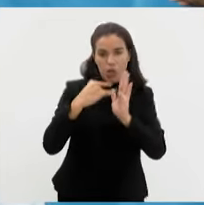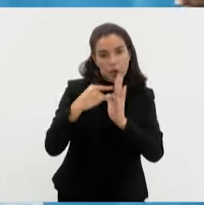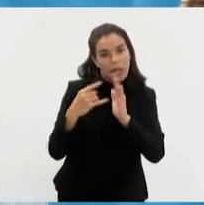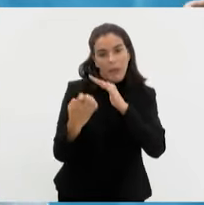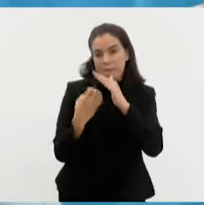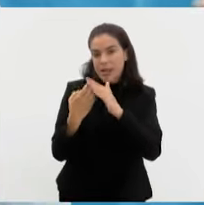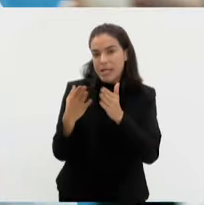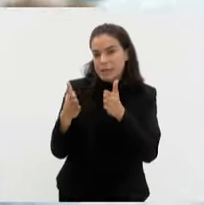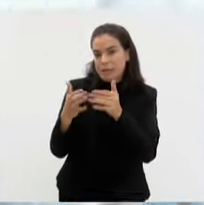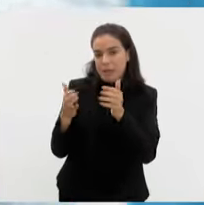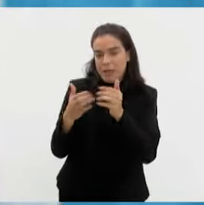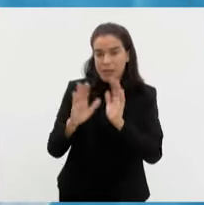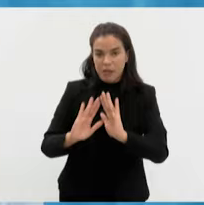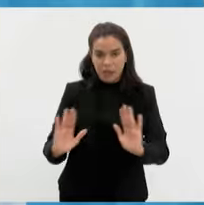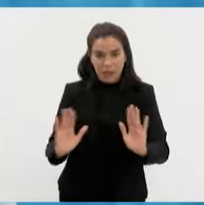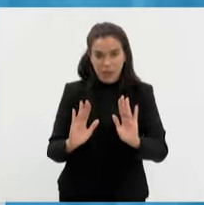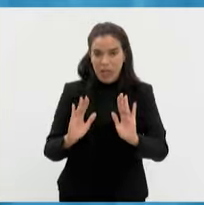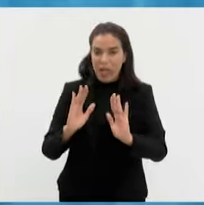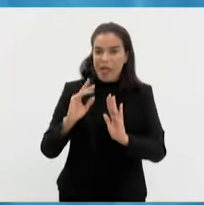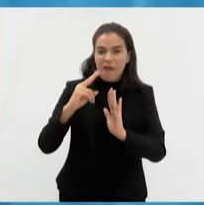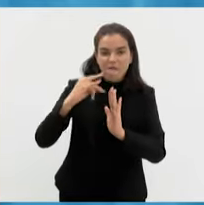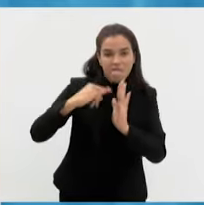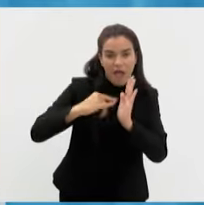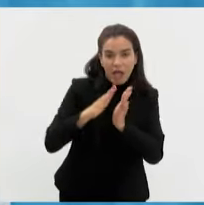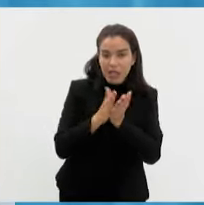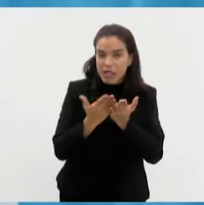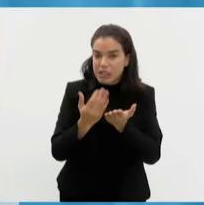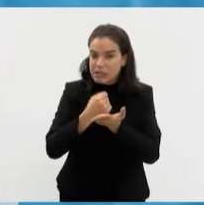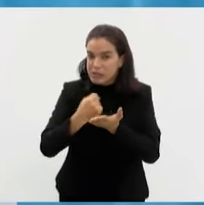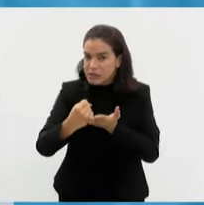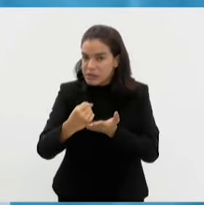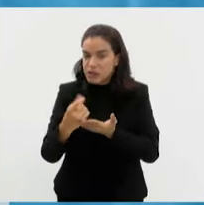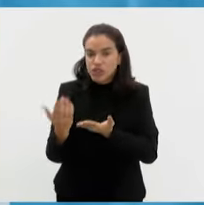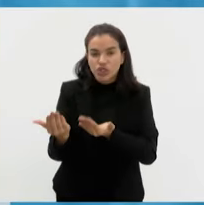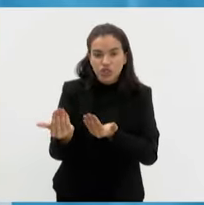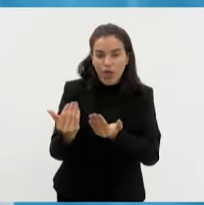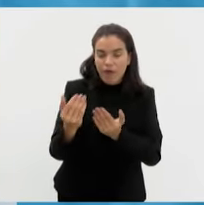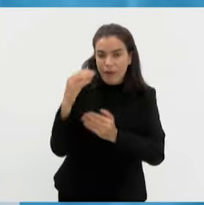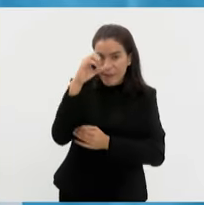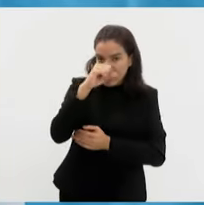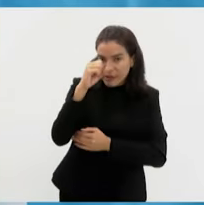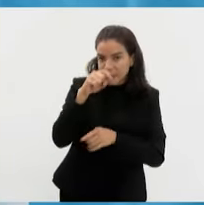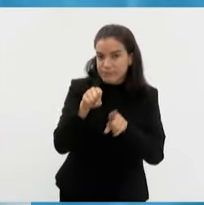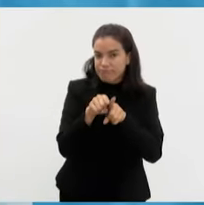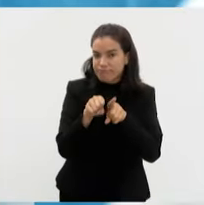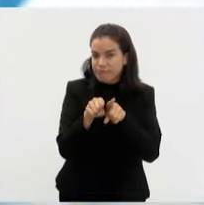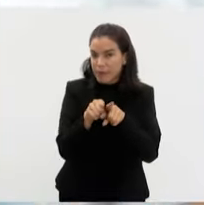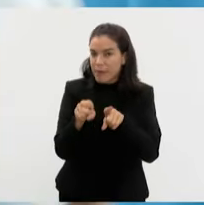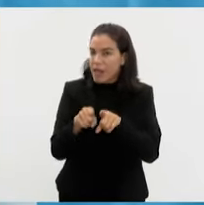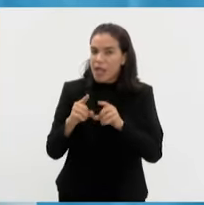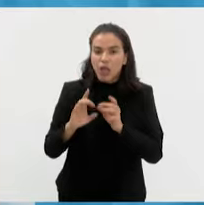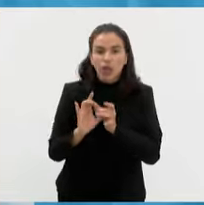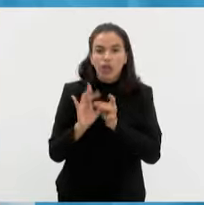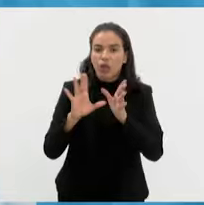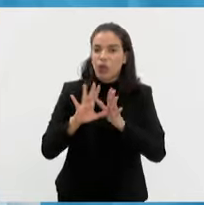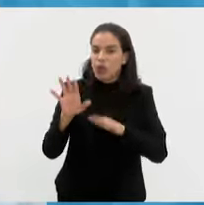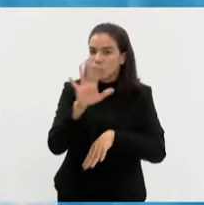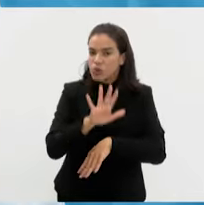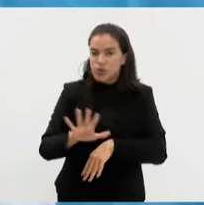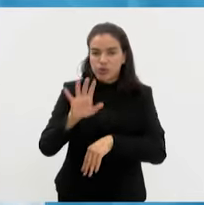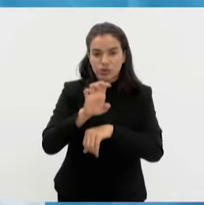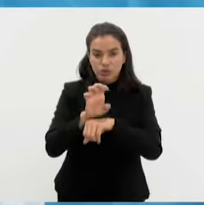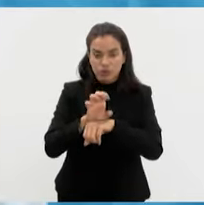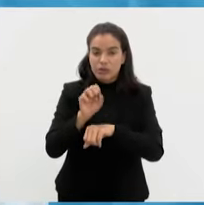empresa pede. São vagas de carteira assinada, de estágio, de jovem aprendiz. Essas vagas são disponíveis para todas as regiões do nosso estado? São